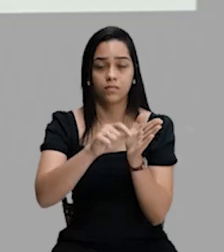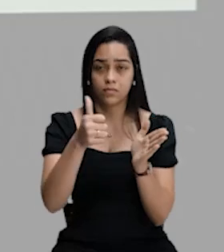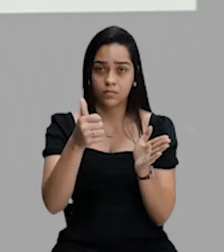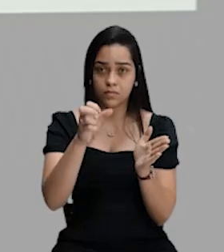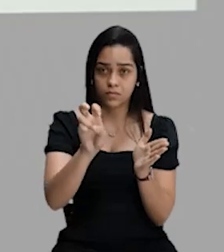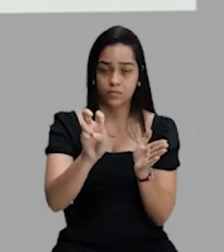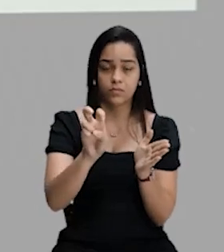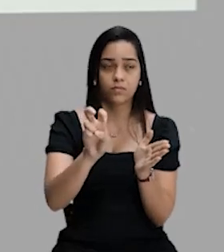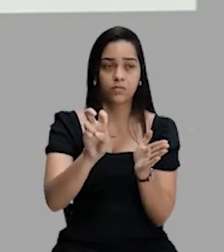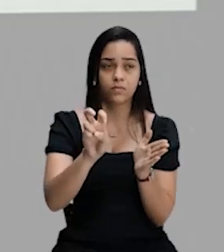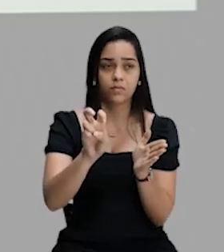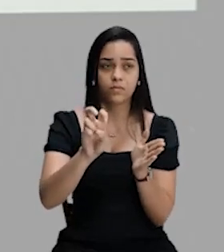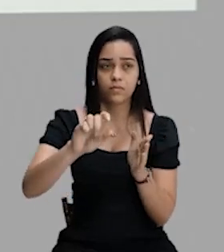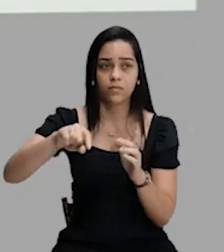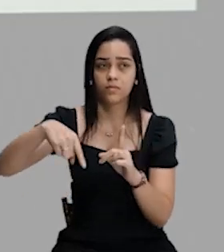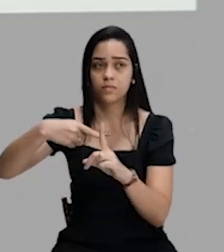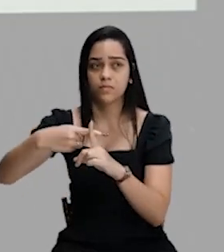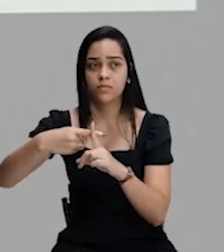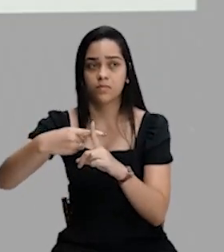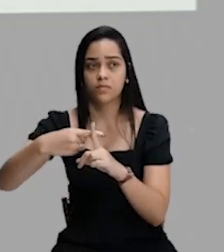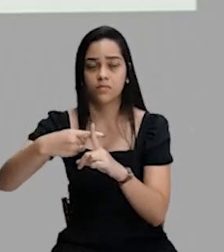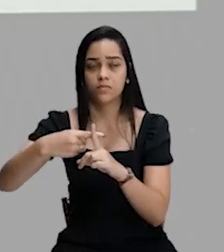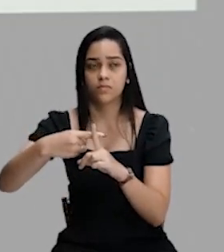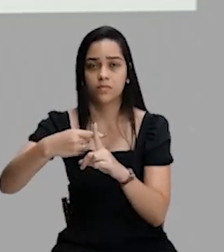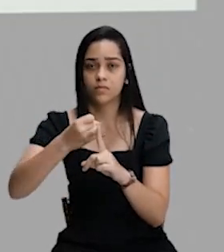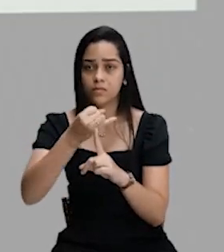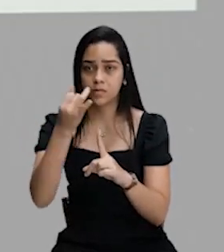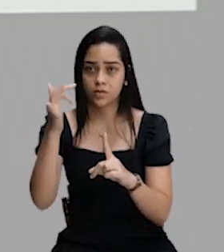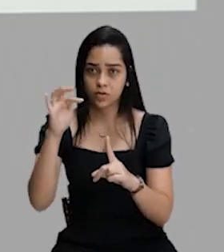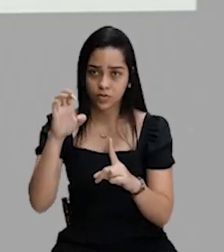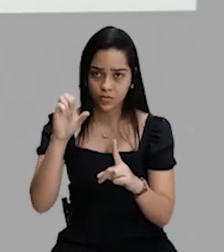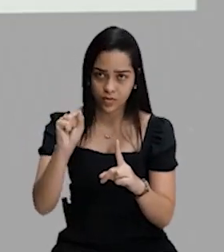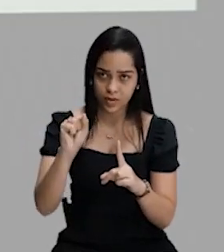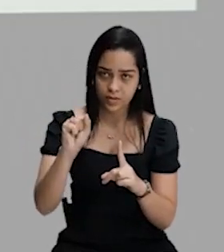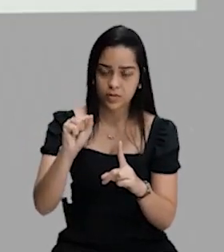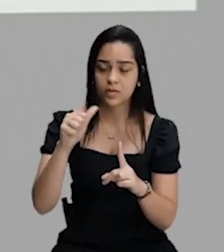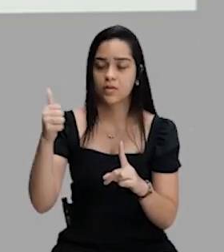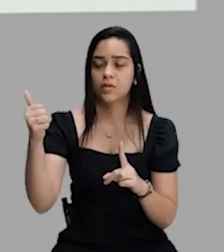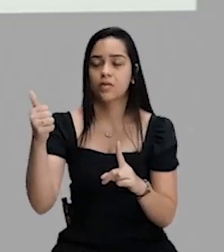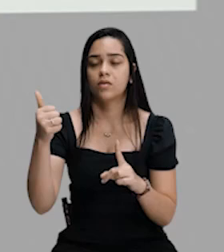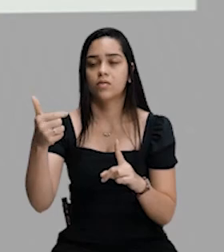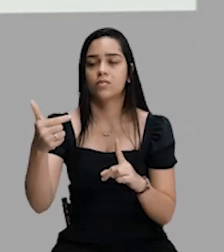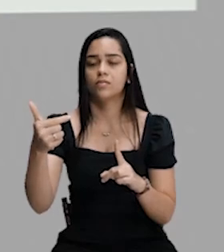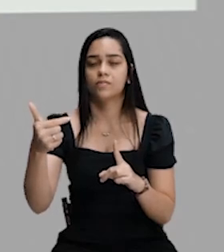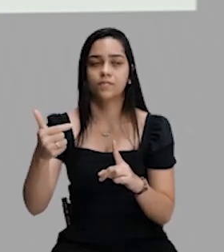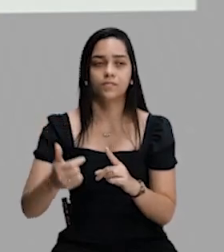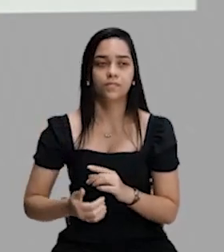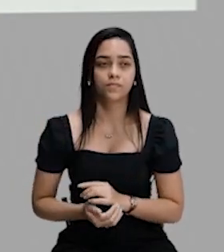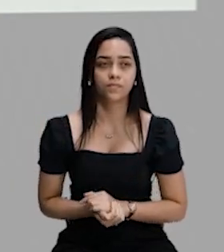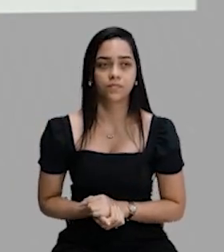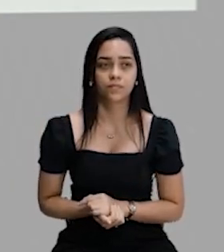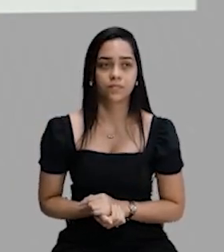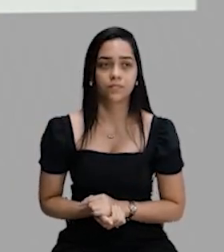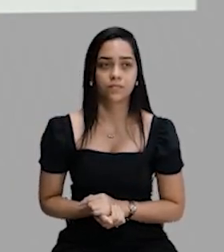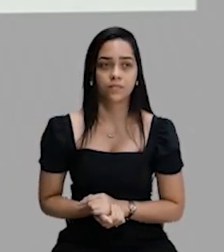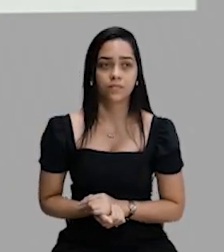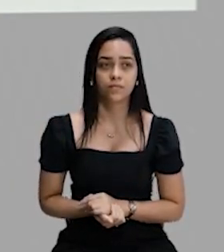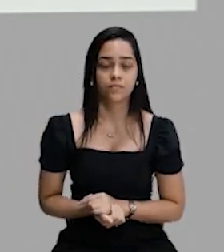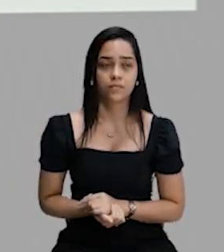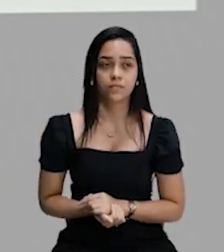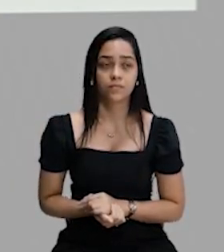que é 15 mais quantidade de faces que é dois certo